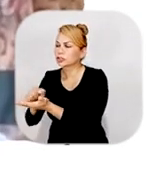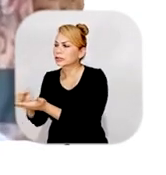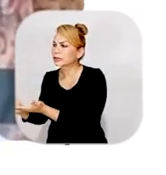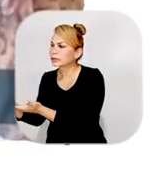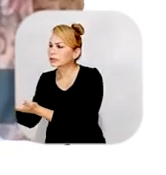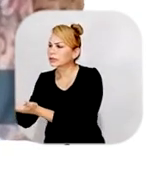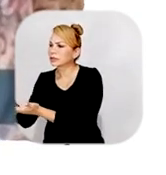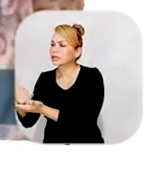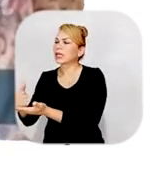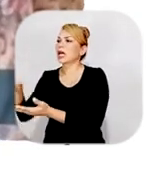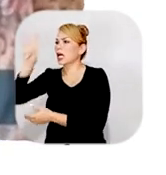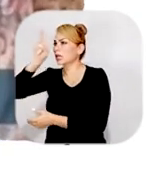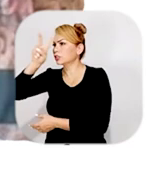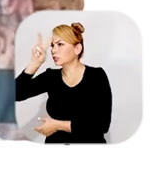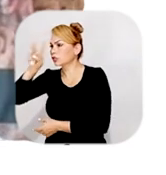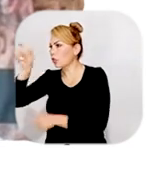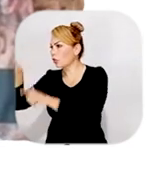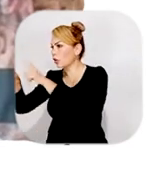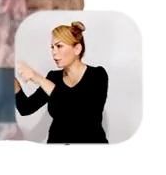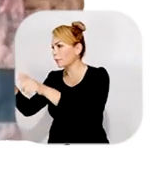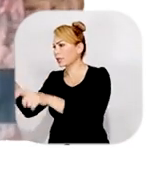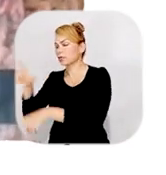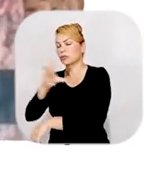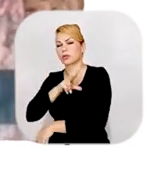as histórias pessoais deles,